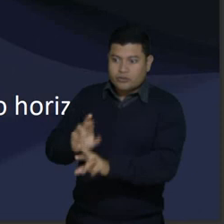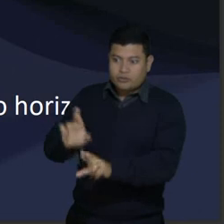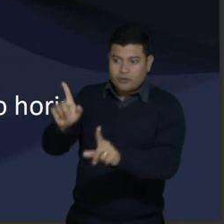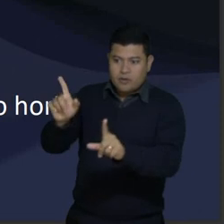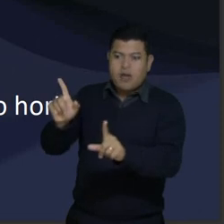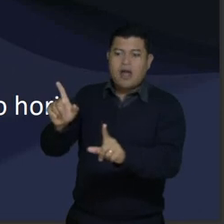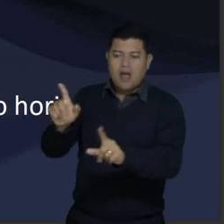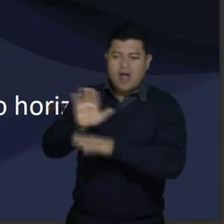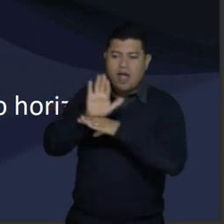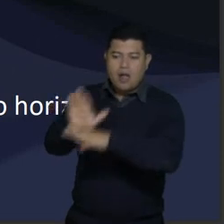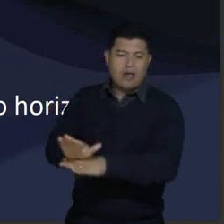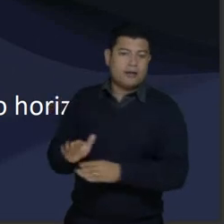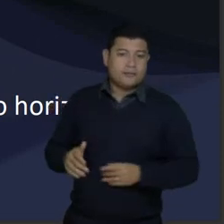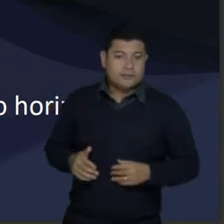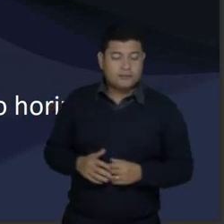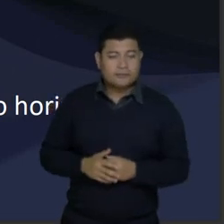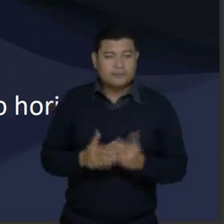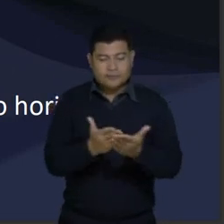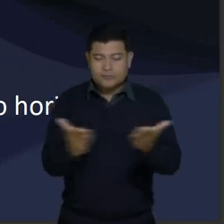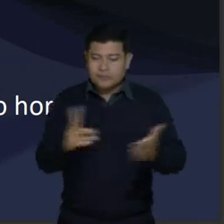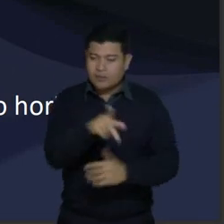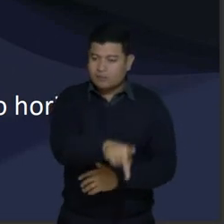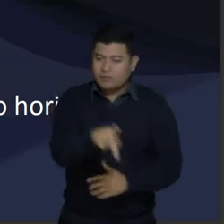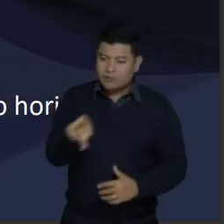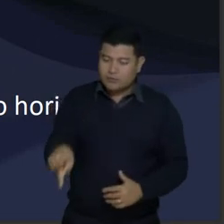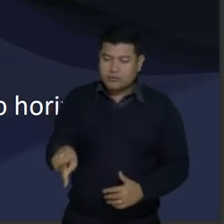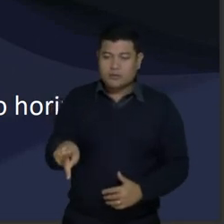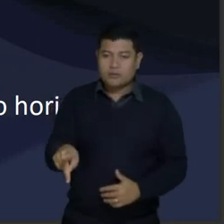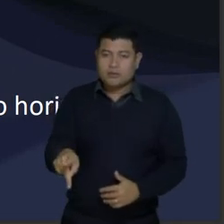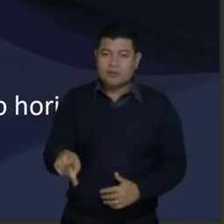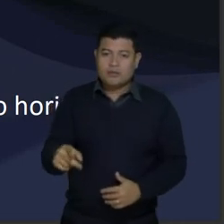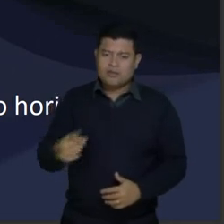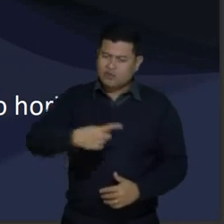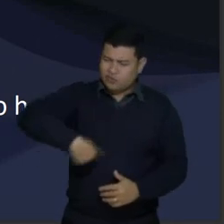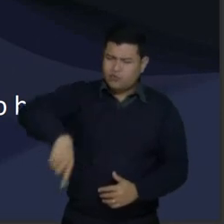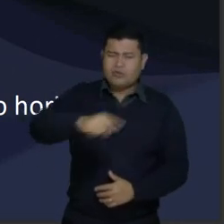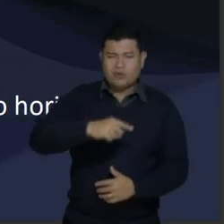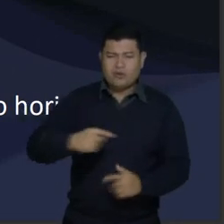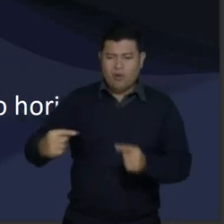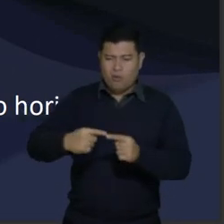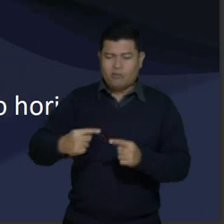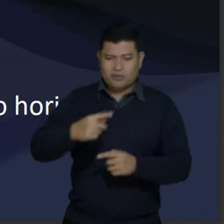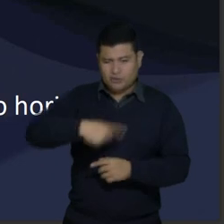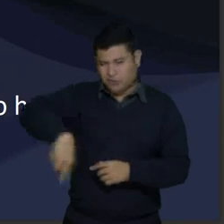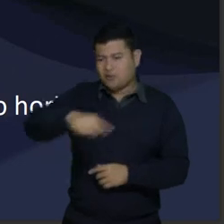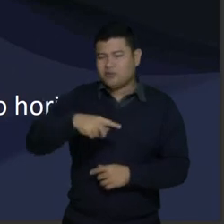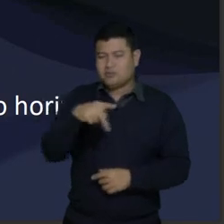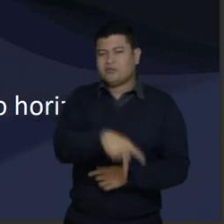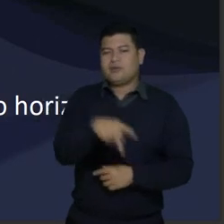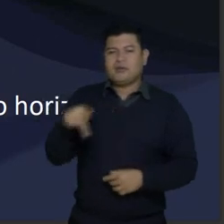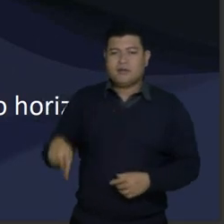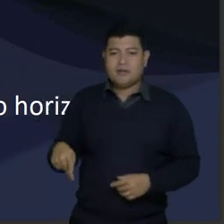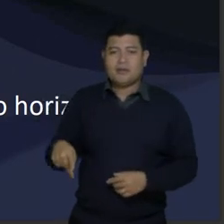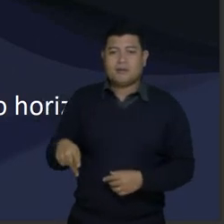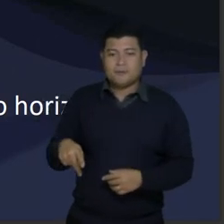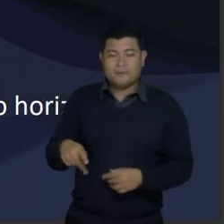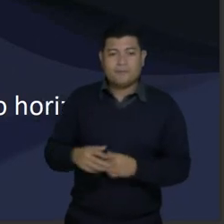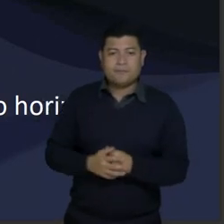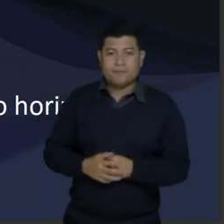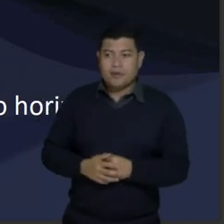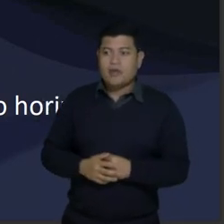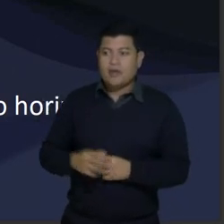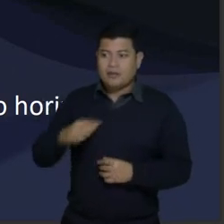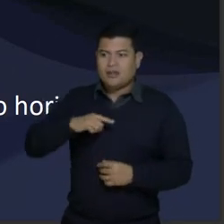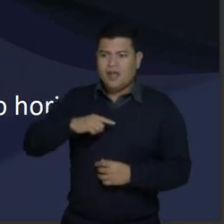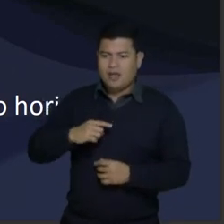são nós professores eu vou dizer nós professores são muito